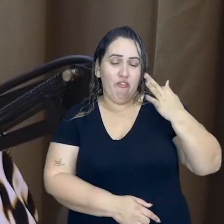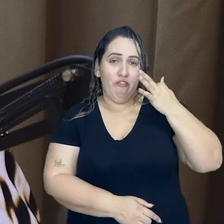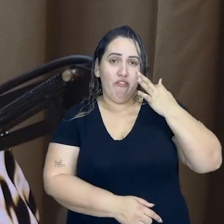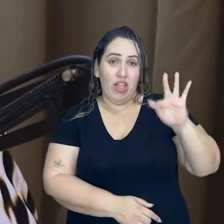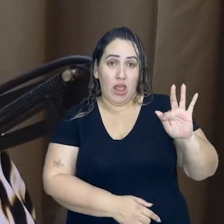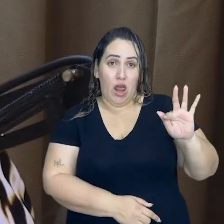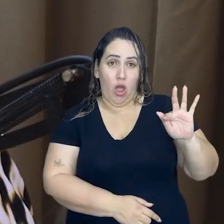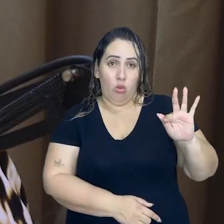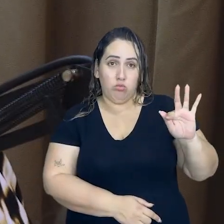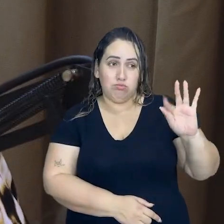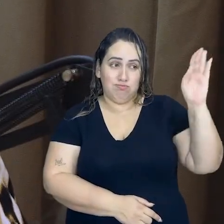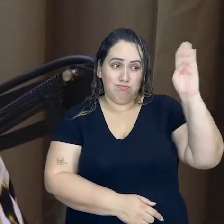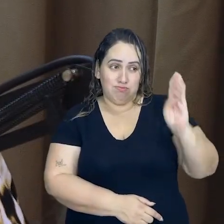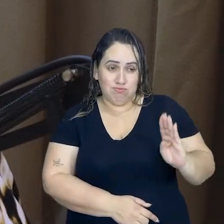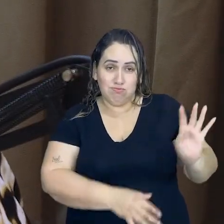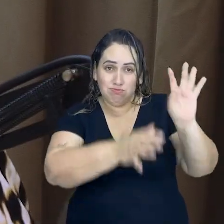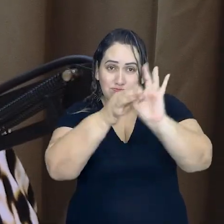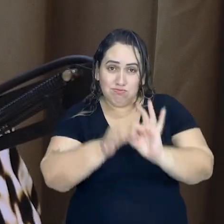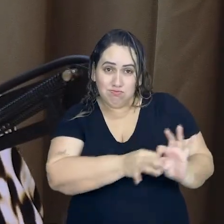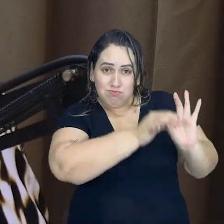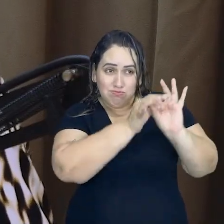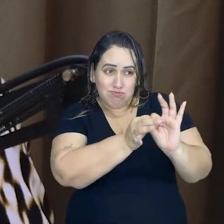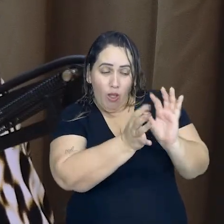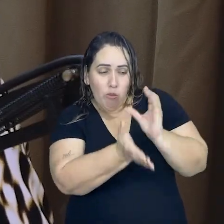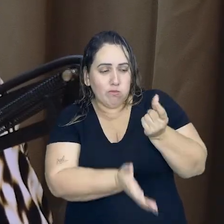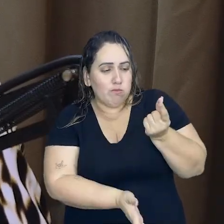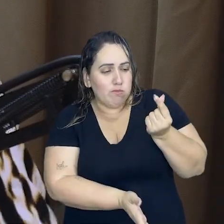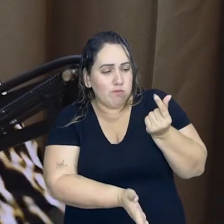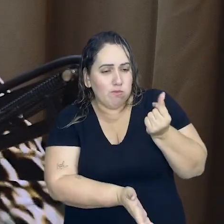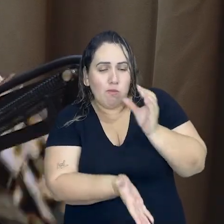campanha, sim, que é aquele dinheiro que só vai